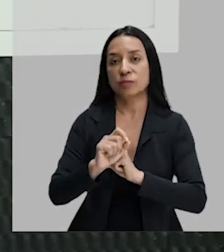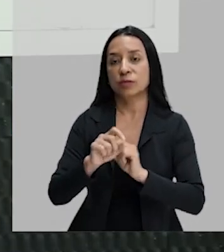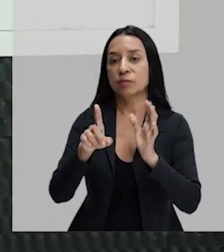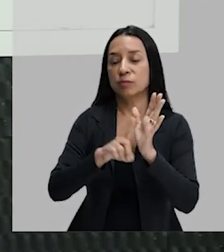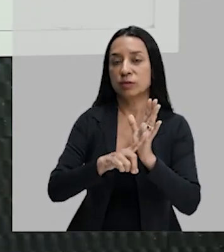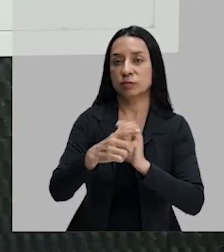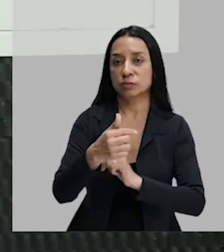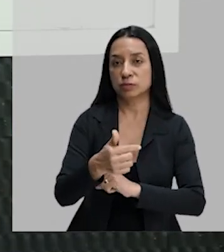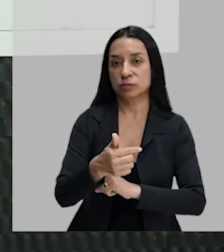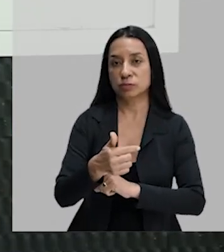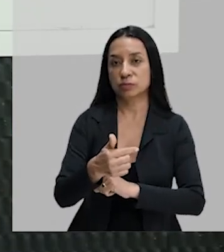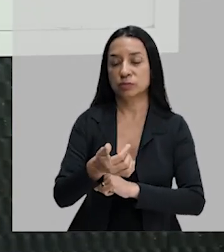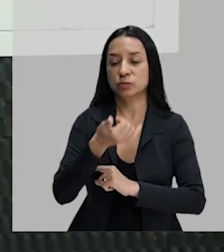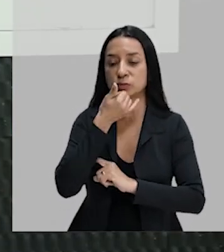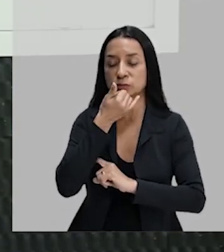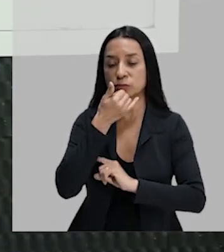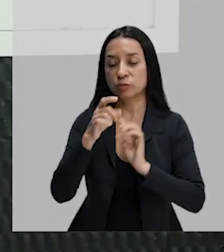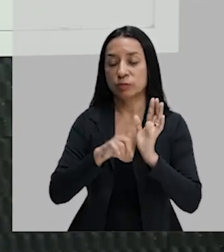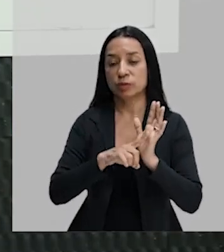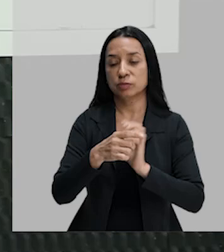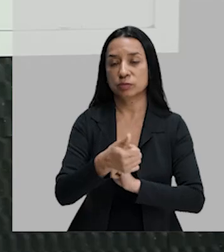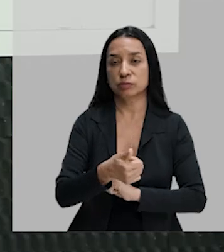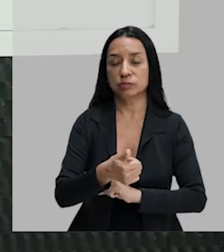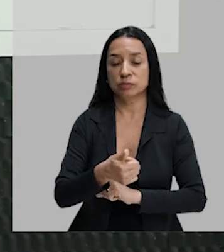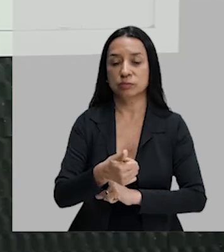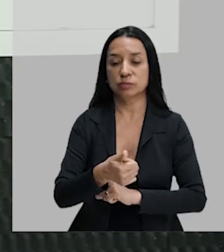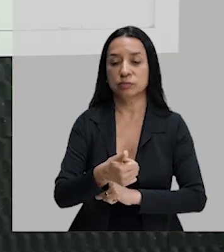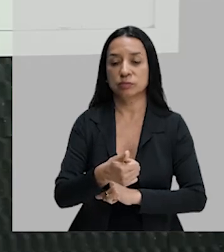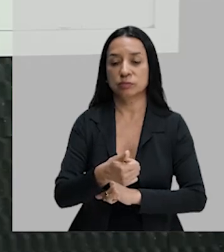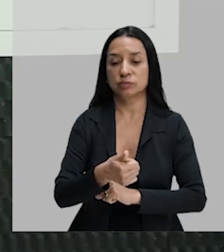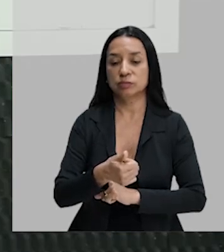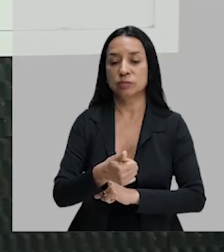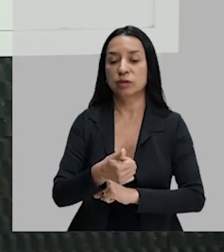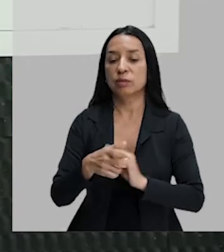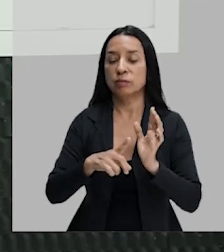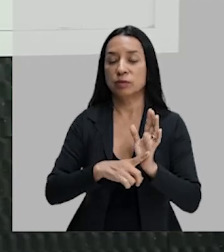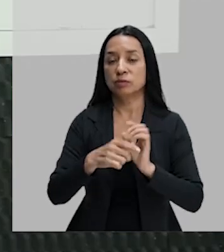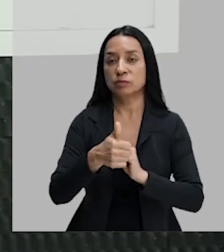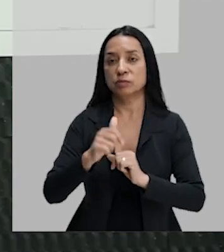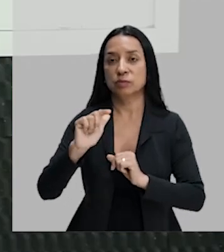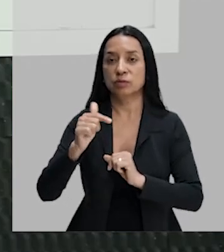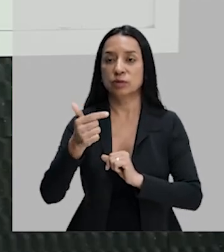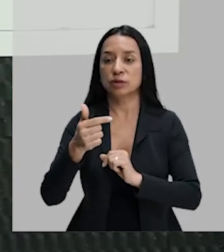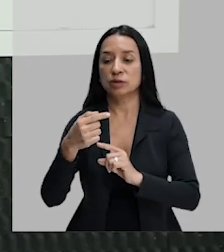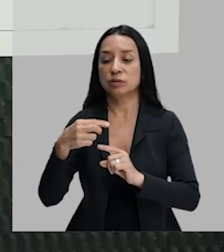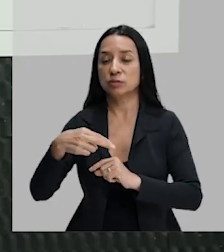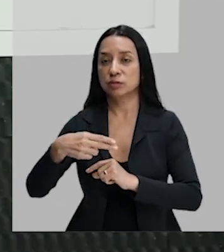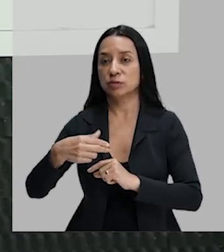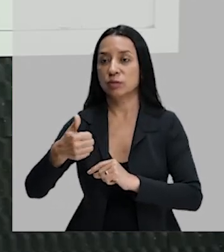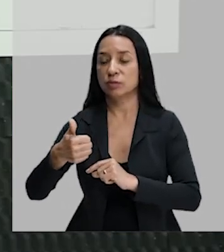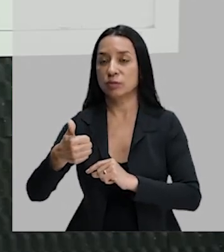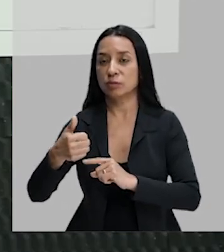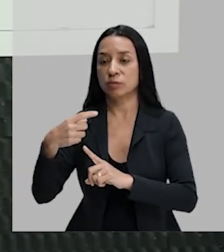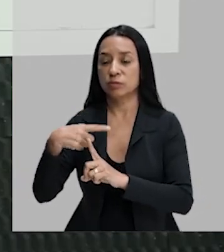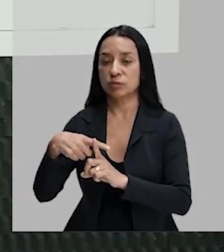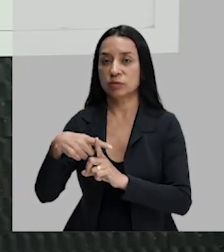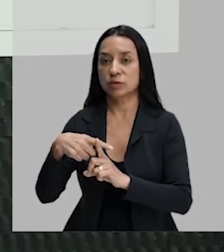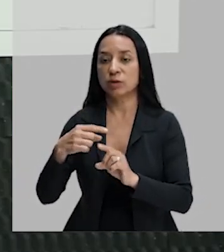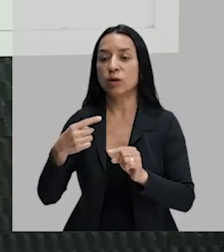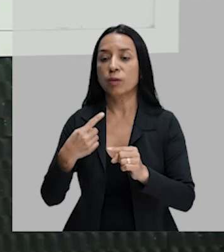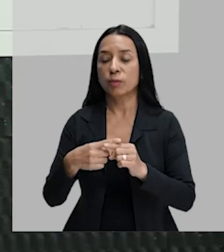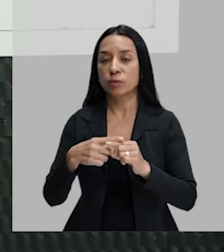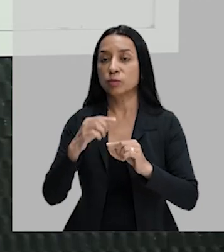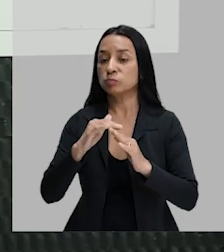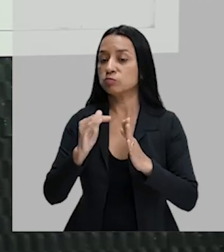menos dois desculpa que é menos um turminha menos um ao quadrado dá um Positivo né que todo número